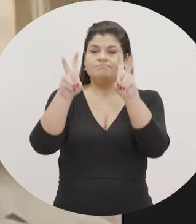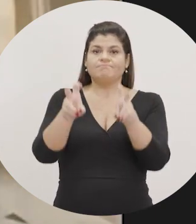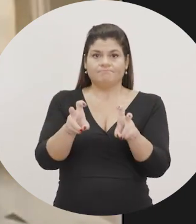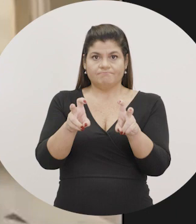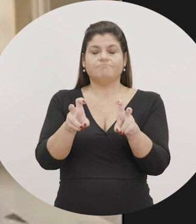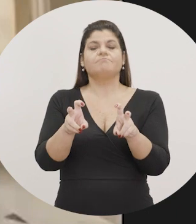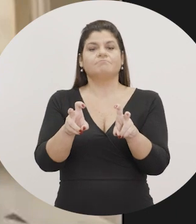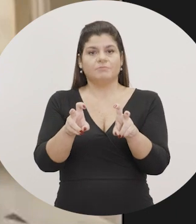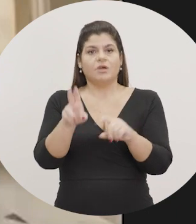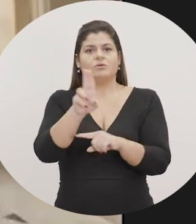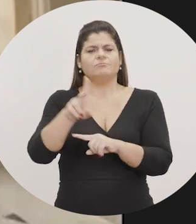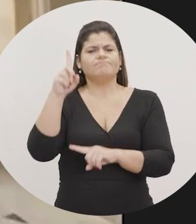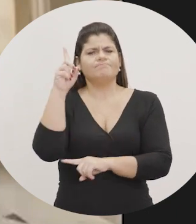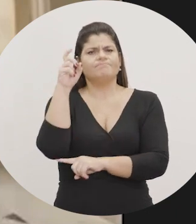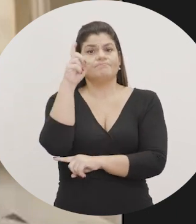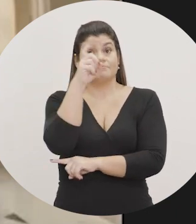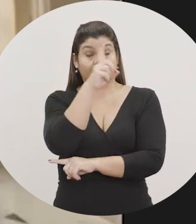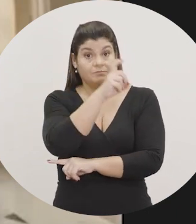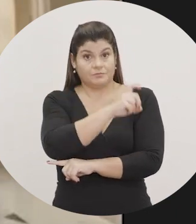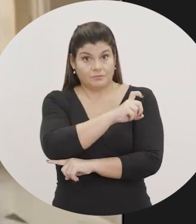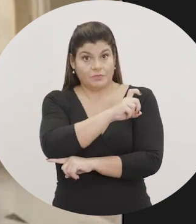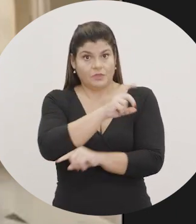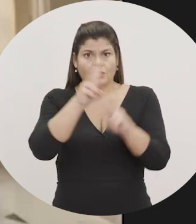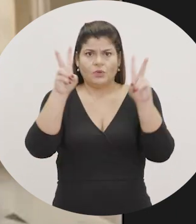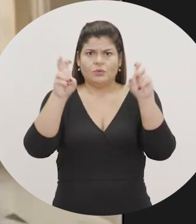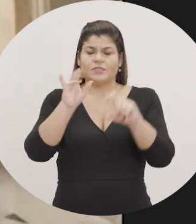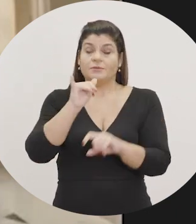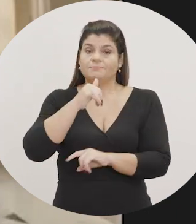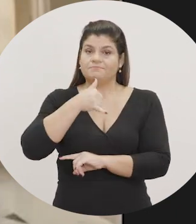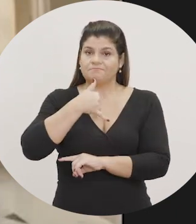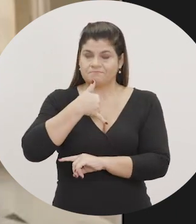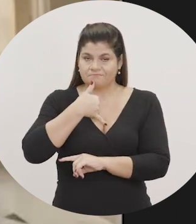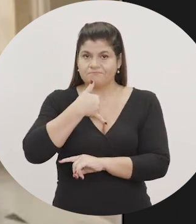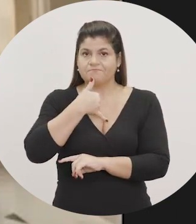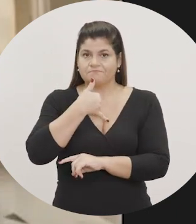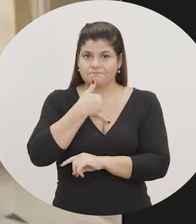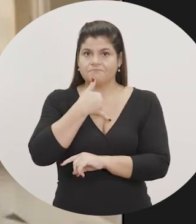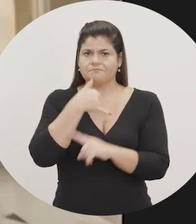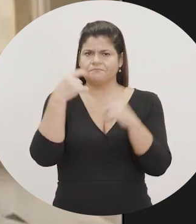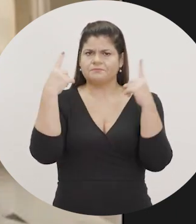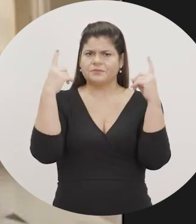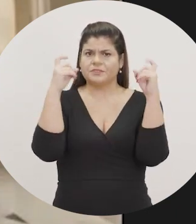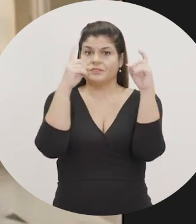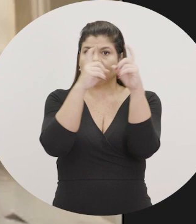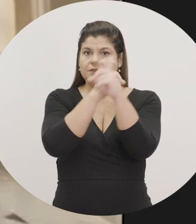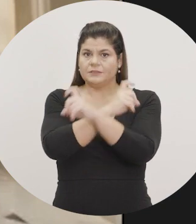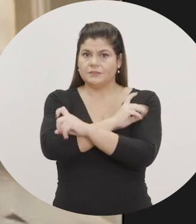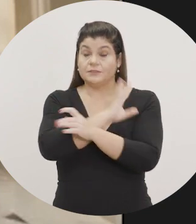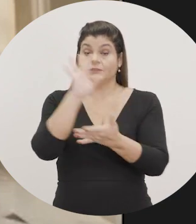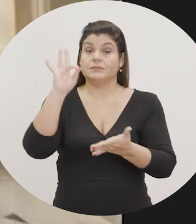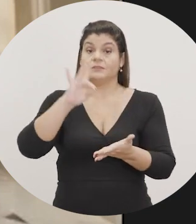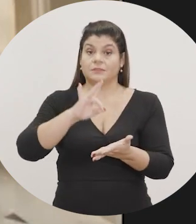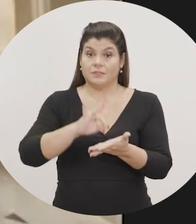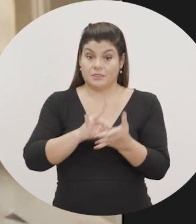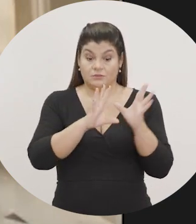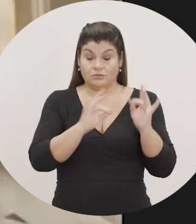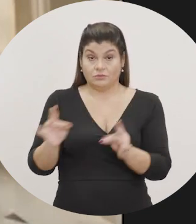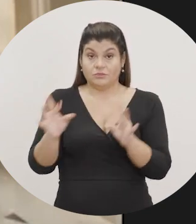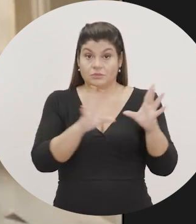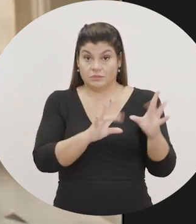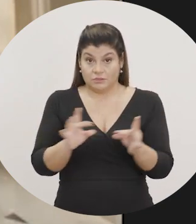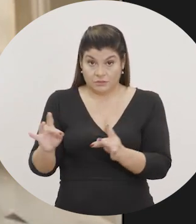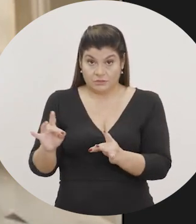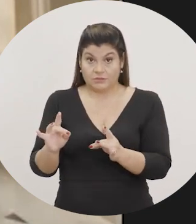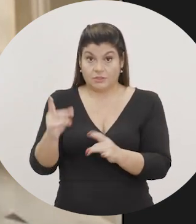tema muito difícil, um tema triste, um tema trágico da nossa realidade